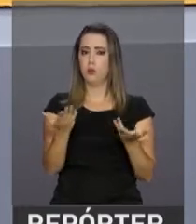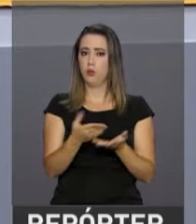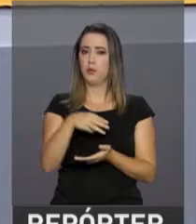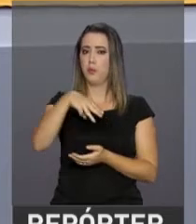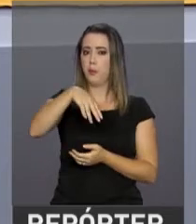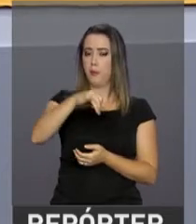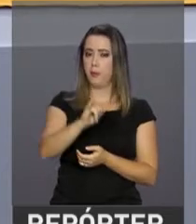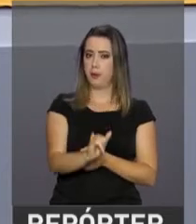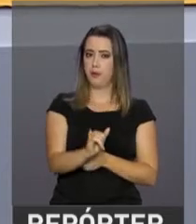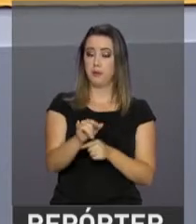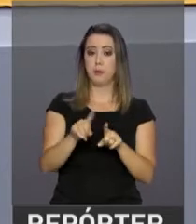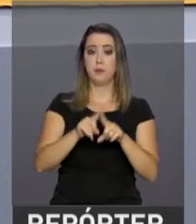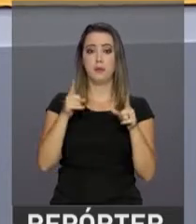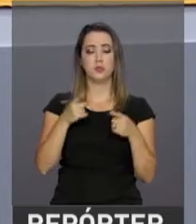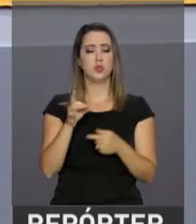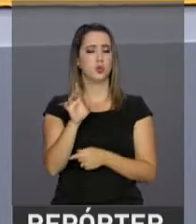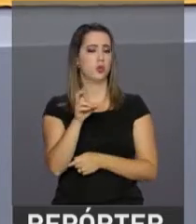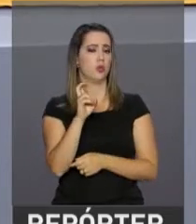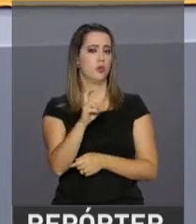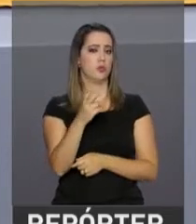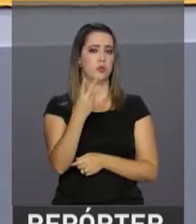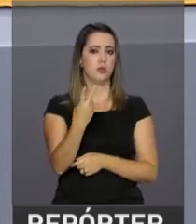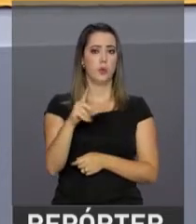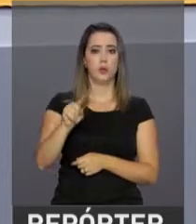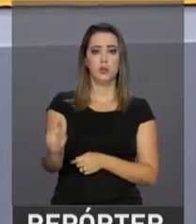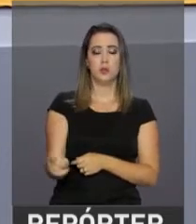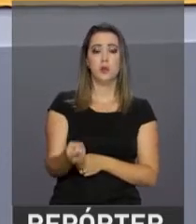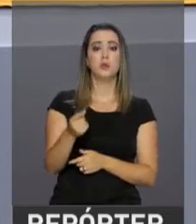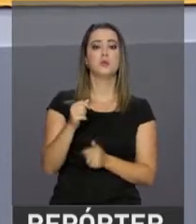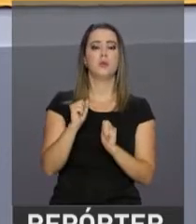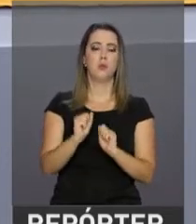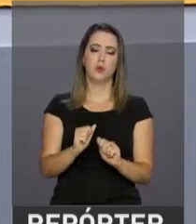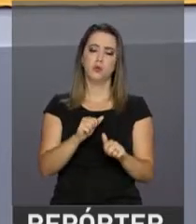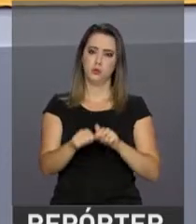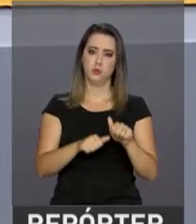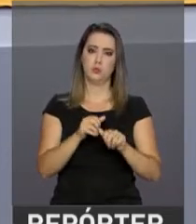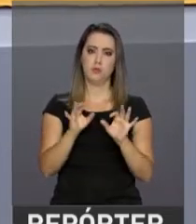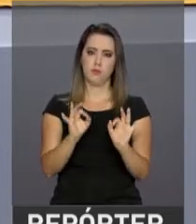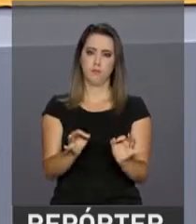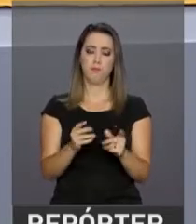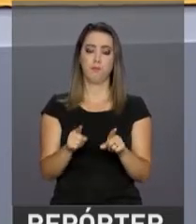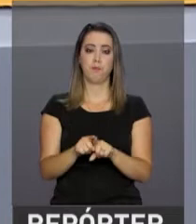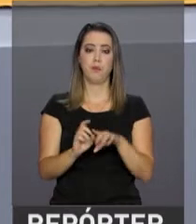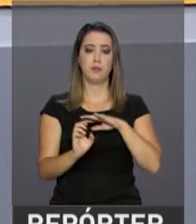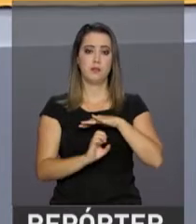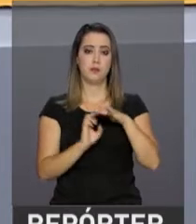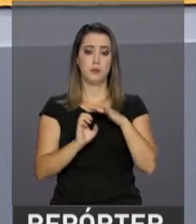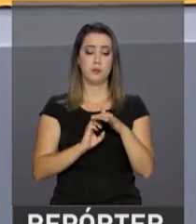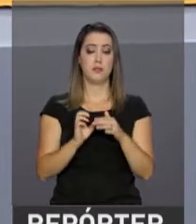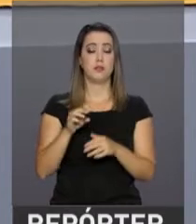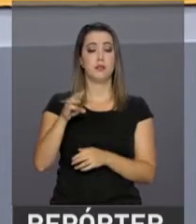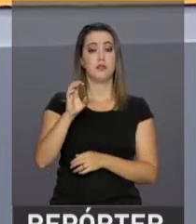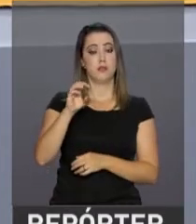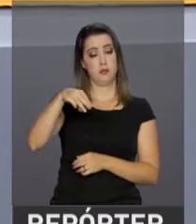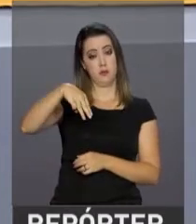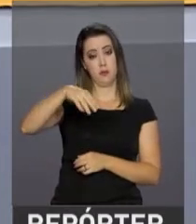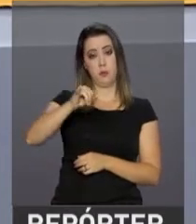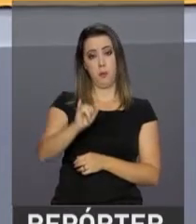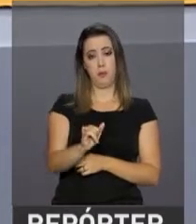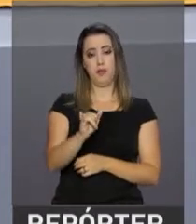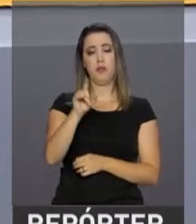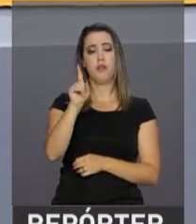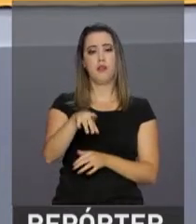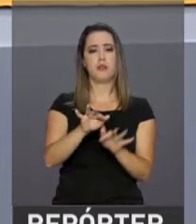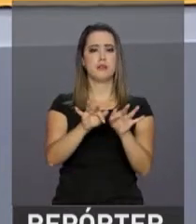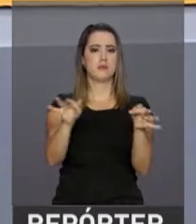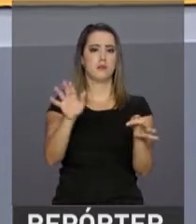mas a estimativa é de que apenas 52 mil de vão de fato migrar os microempreendedores individuais são enquadrados no simples